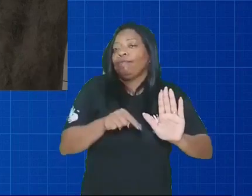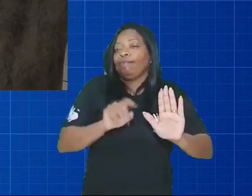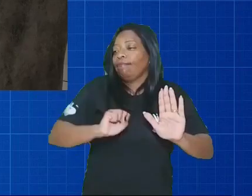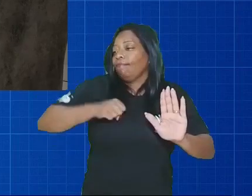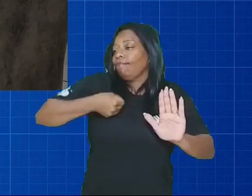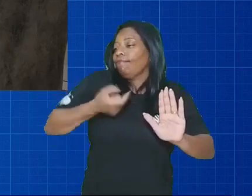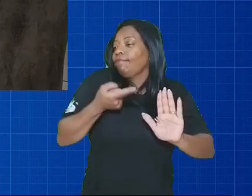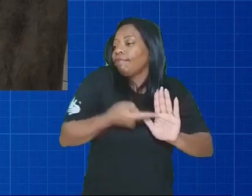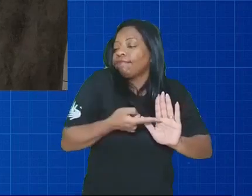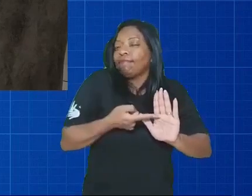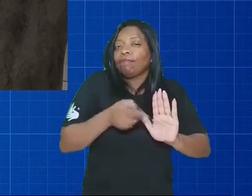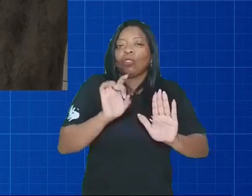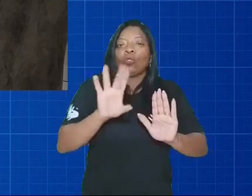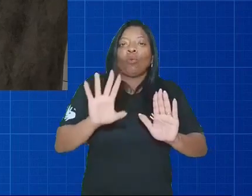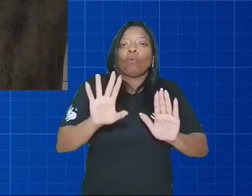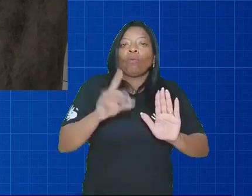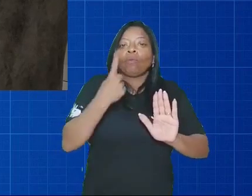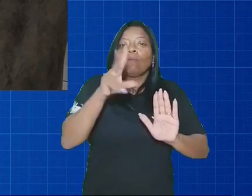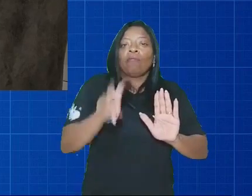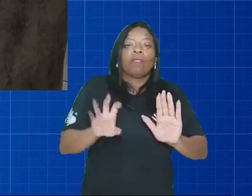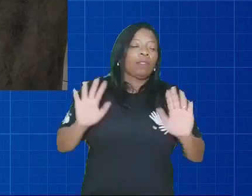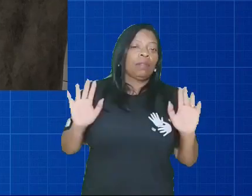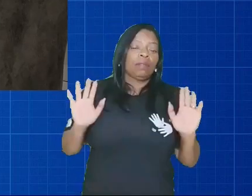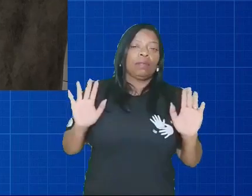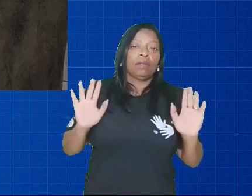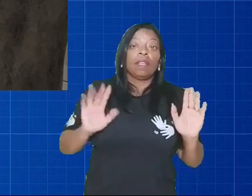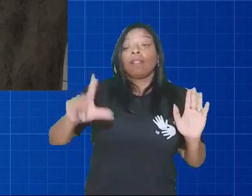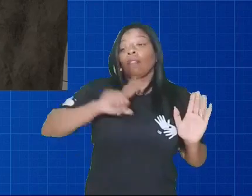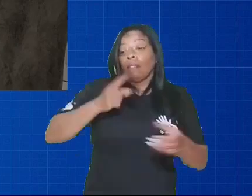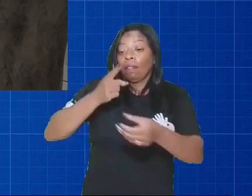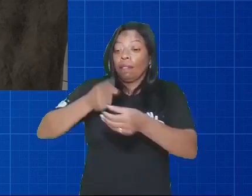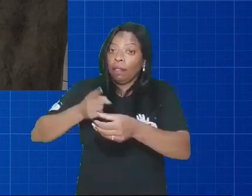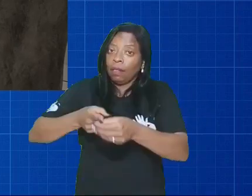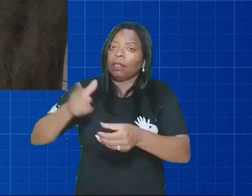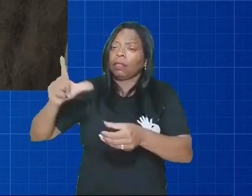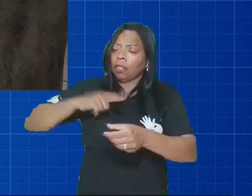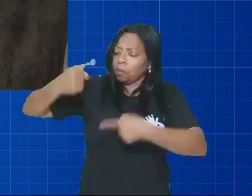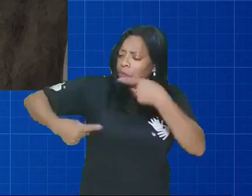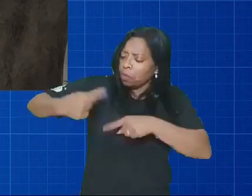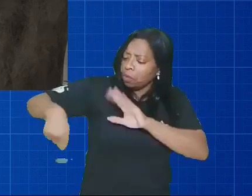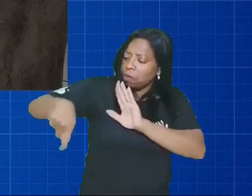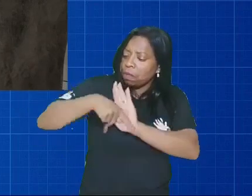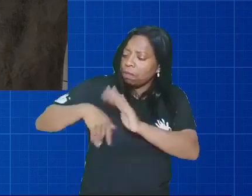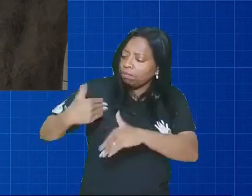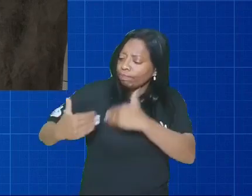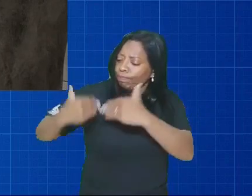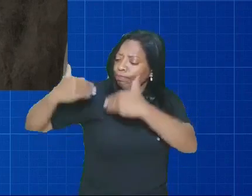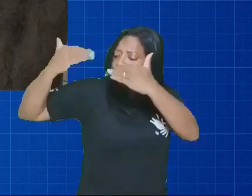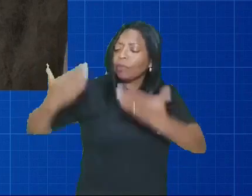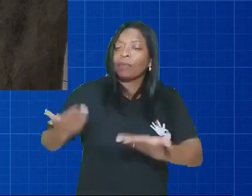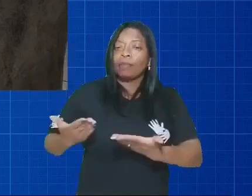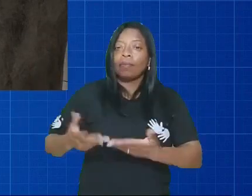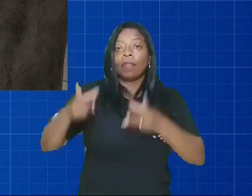ação, uma política setorial. E tem municípios que já conseguem ter sua política, que é o caso aqui da Araucária,